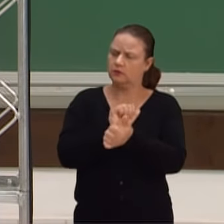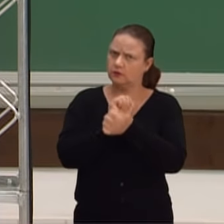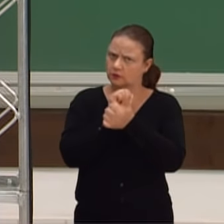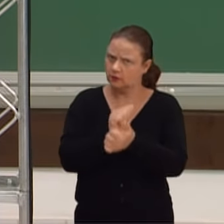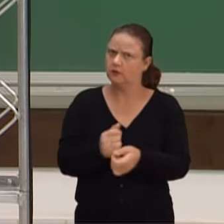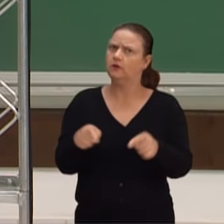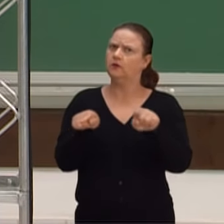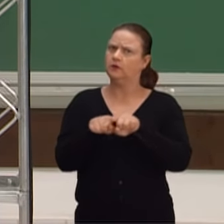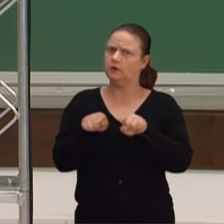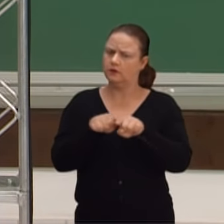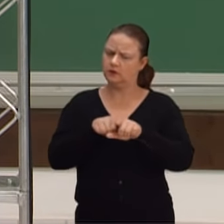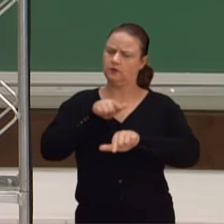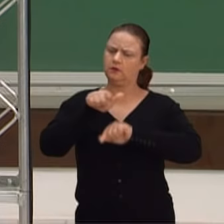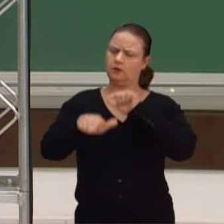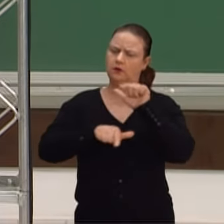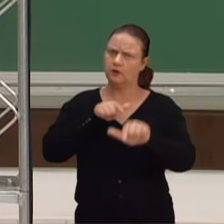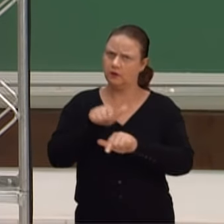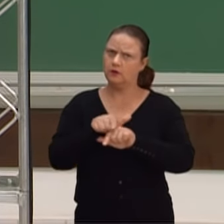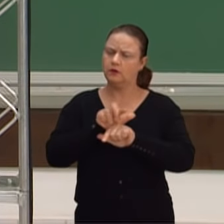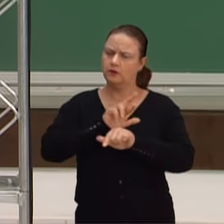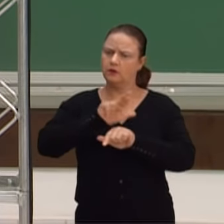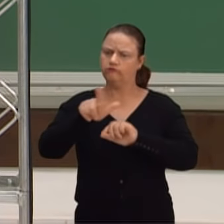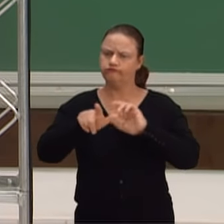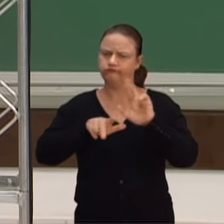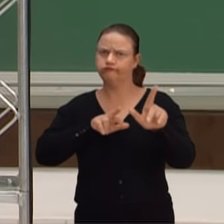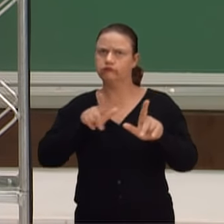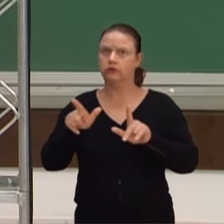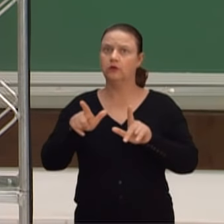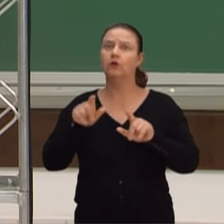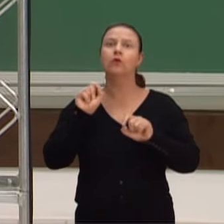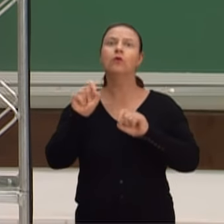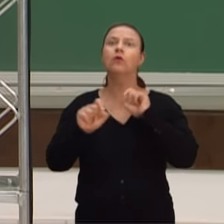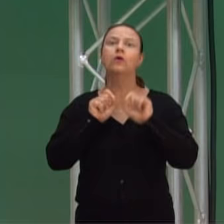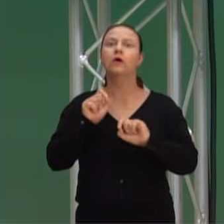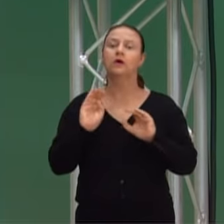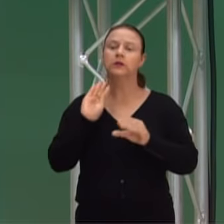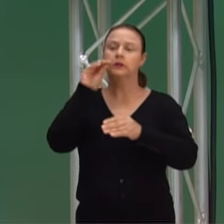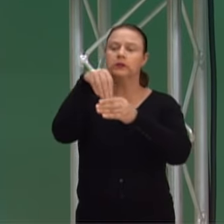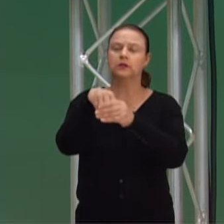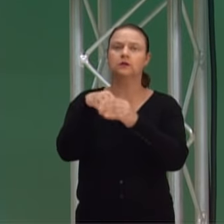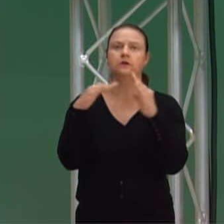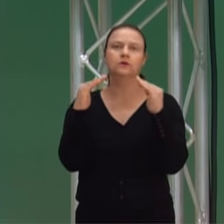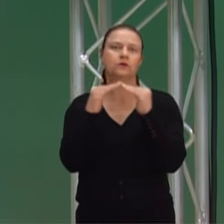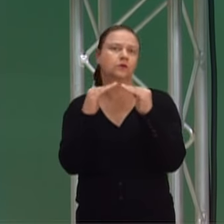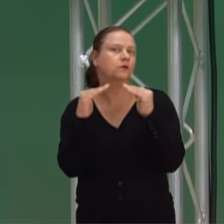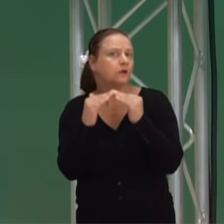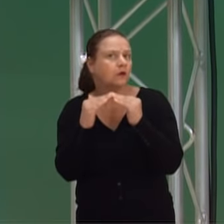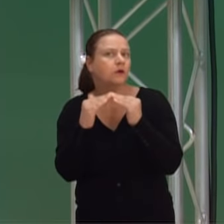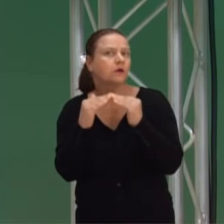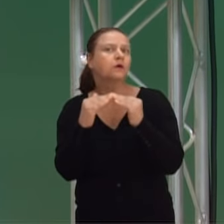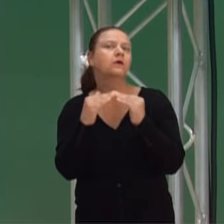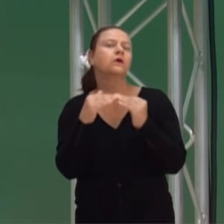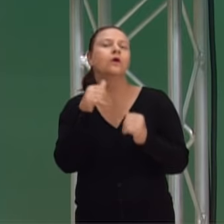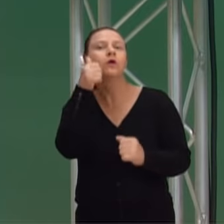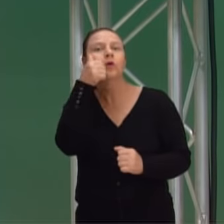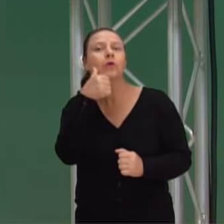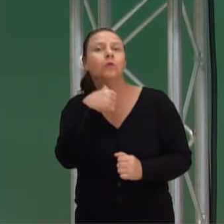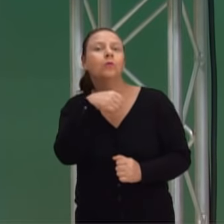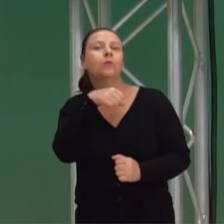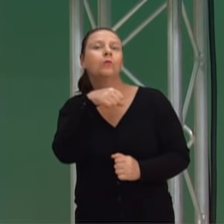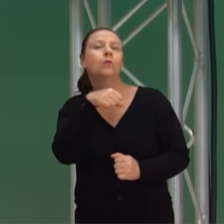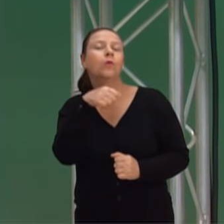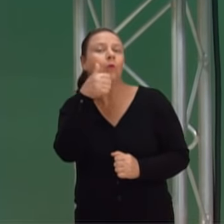outras funções. E essa é uma das funções domésticas do escravo, ama de leite, algo que não é